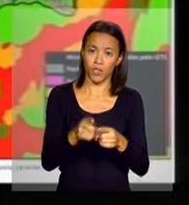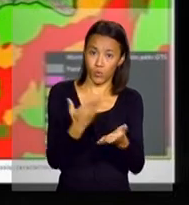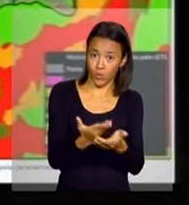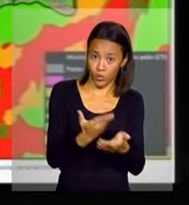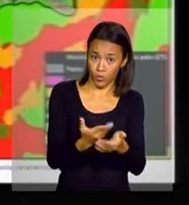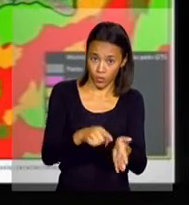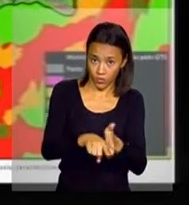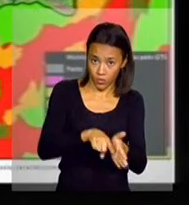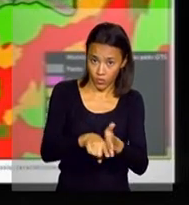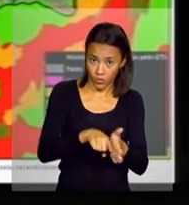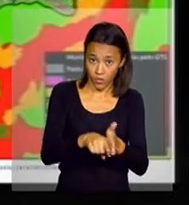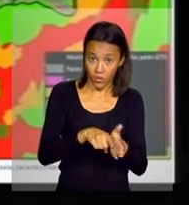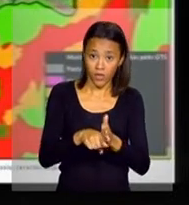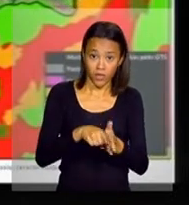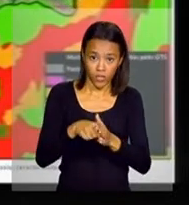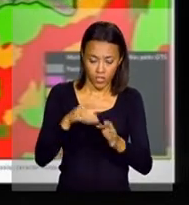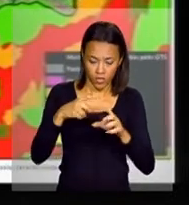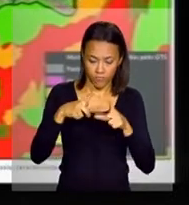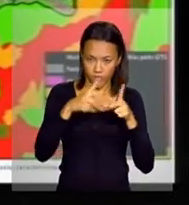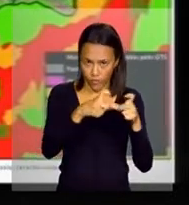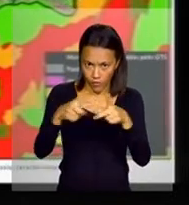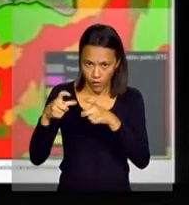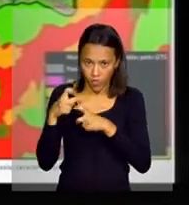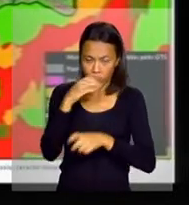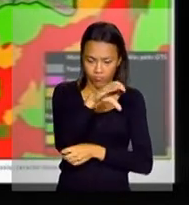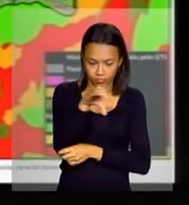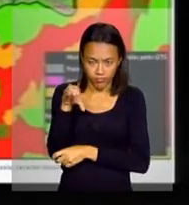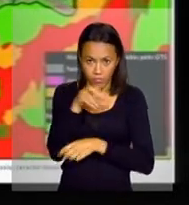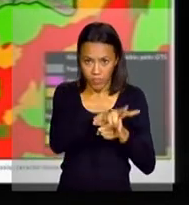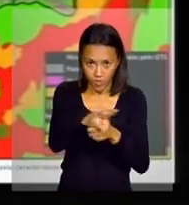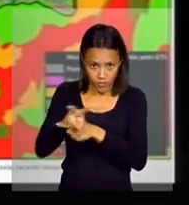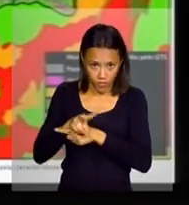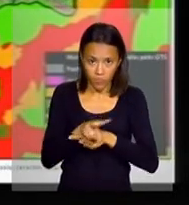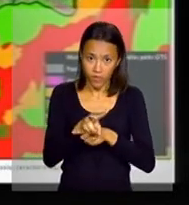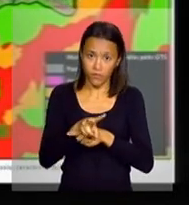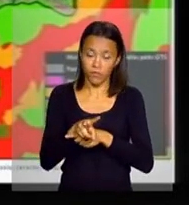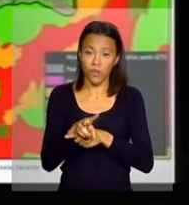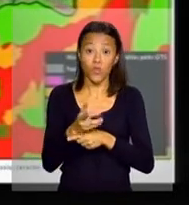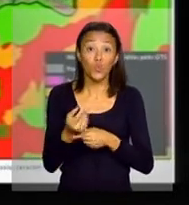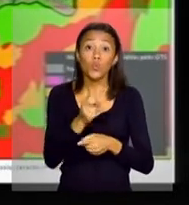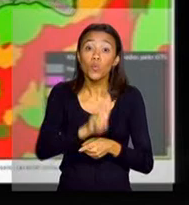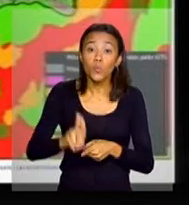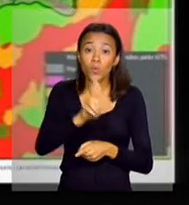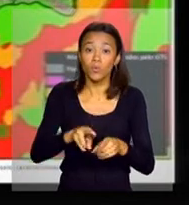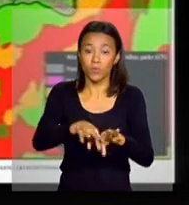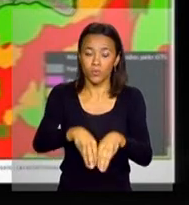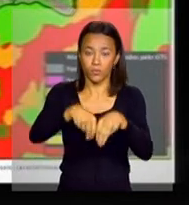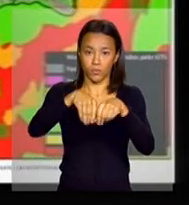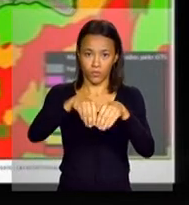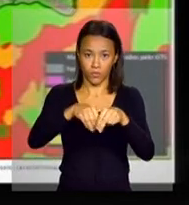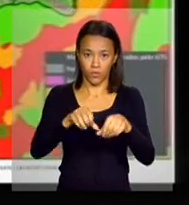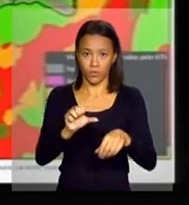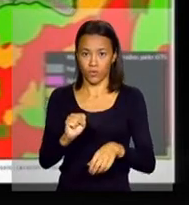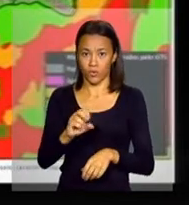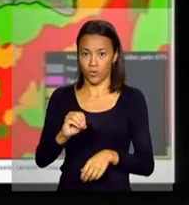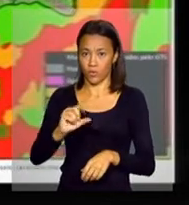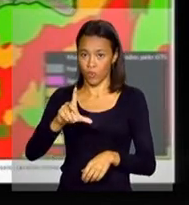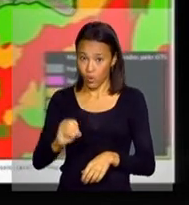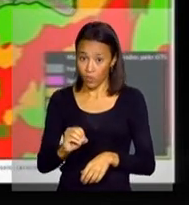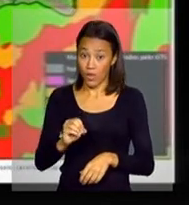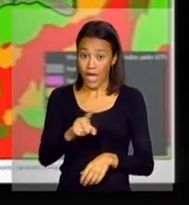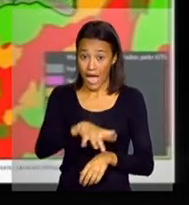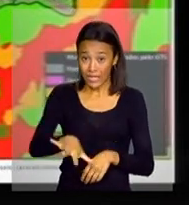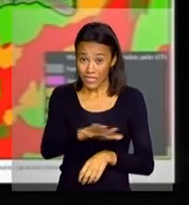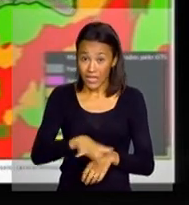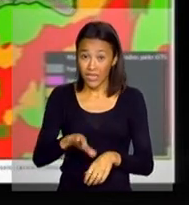dados do laboratório de mapeamento do Greenpeace, que faz um estudo fino de uso de solo. As áreas em